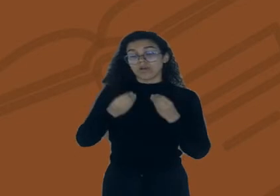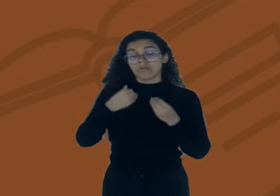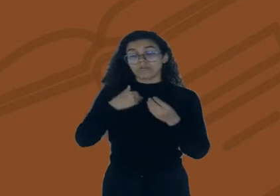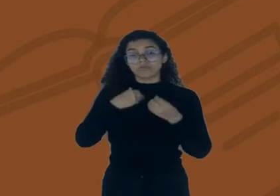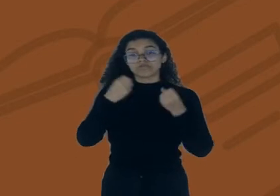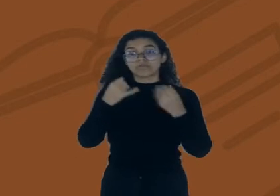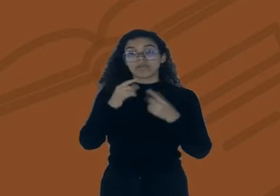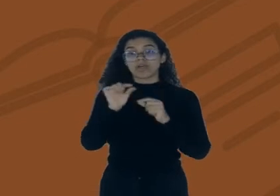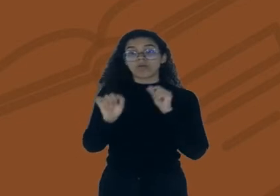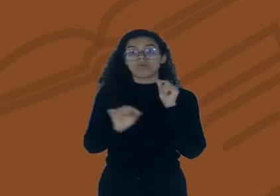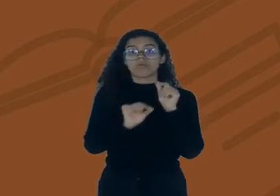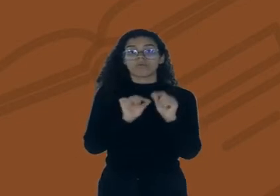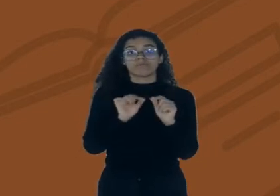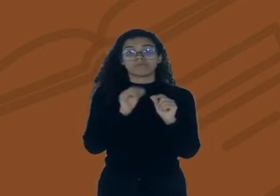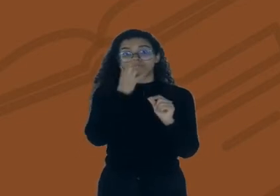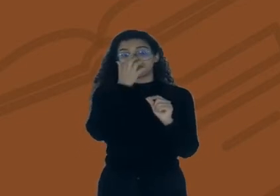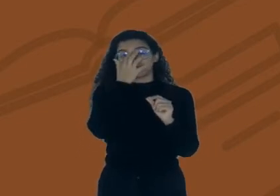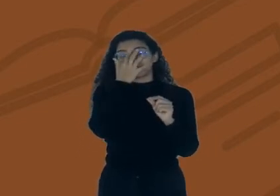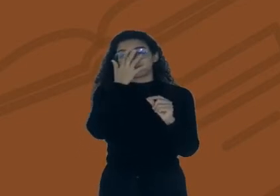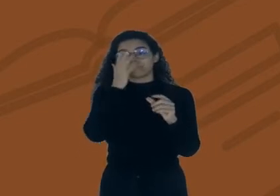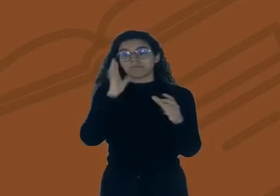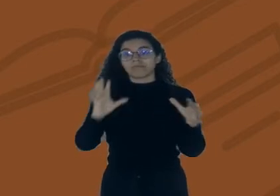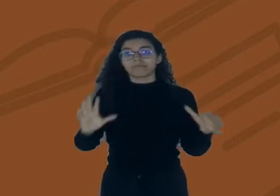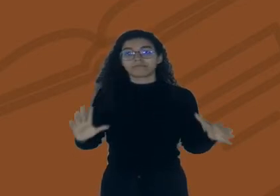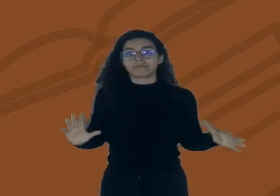que ele está relacionado aí, além da